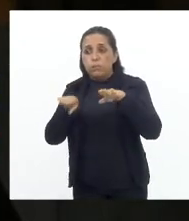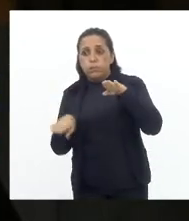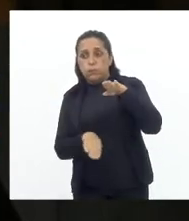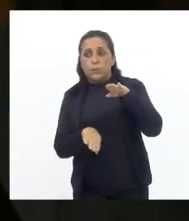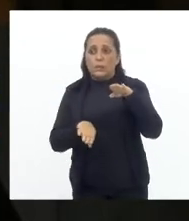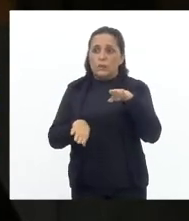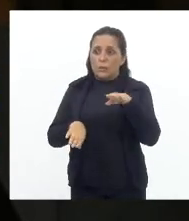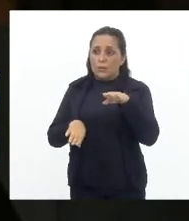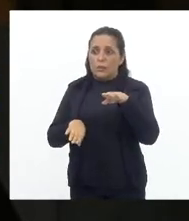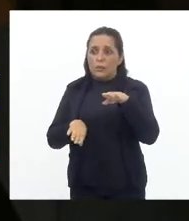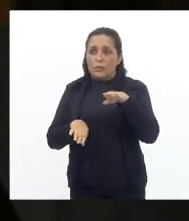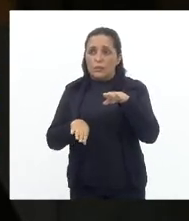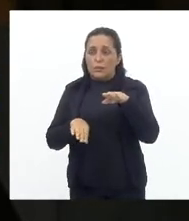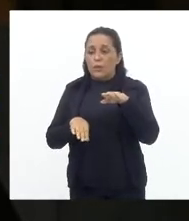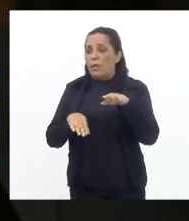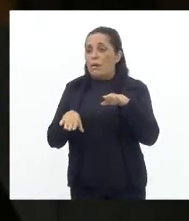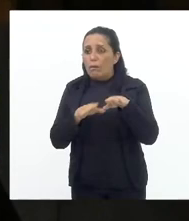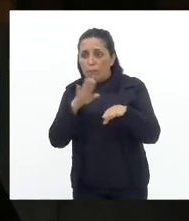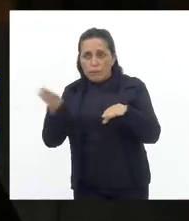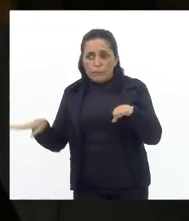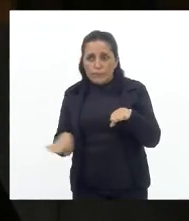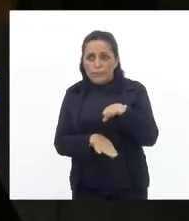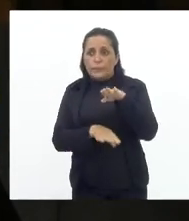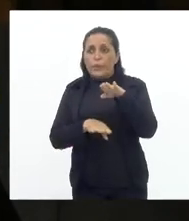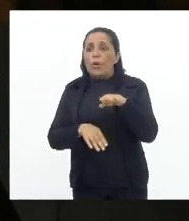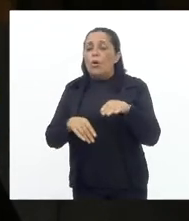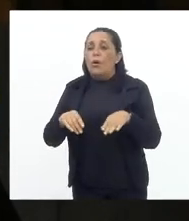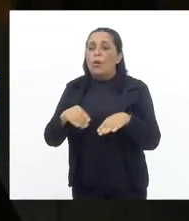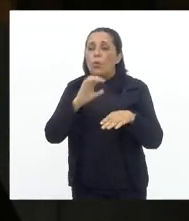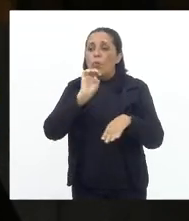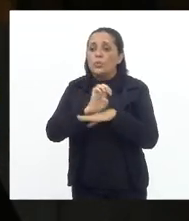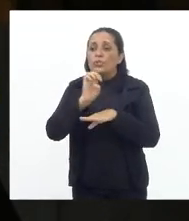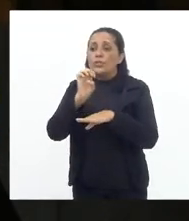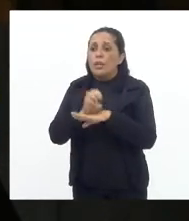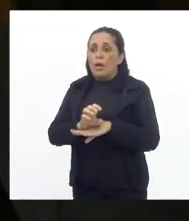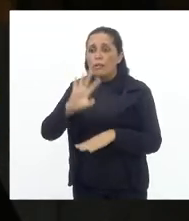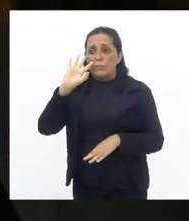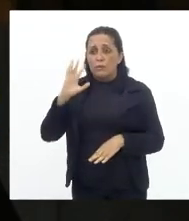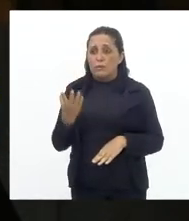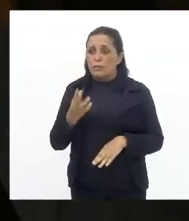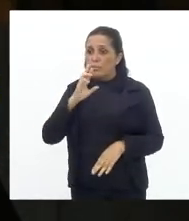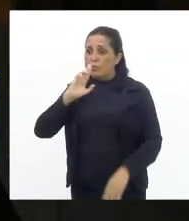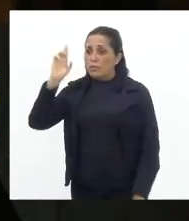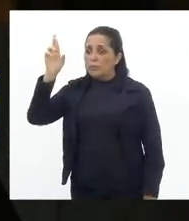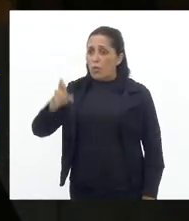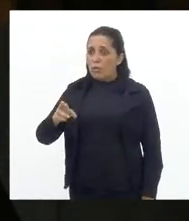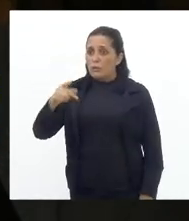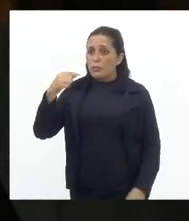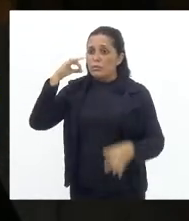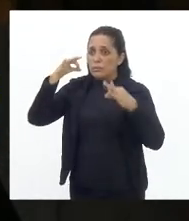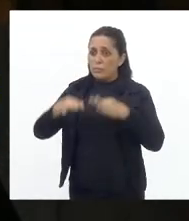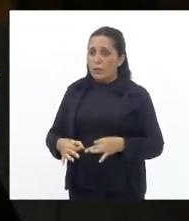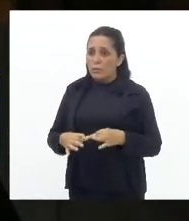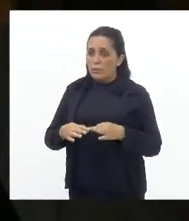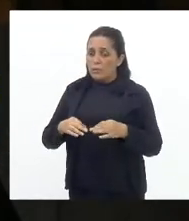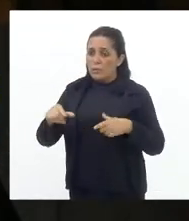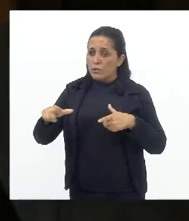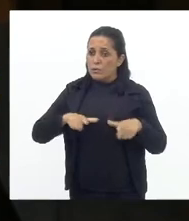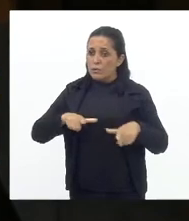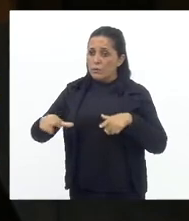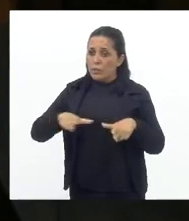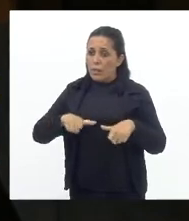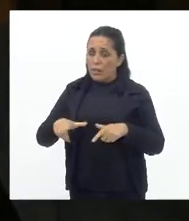o certo descompasso quando o estado decide dar algumas respostas pontuais aos servidores